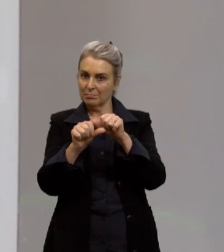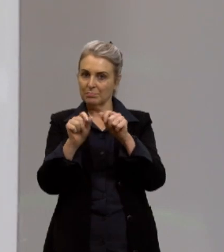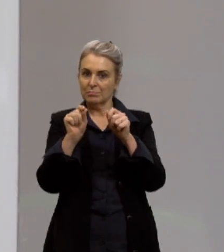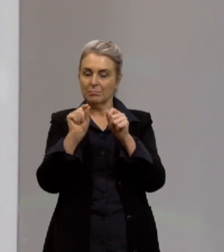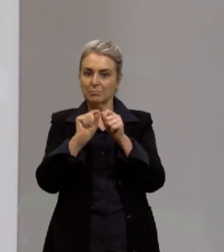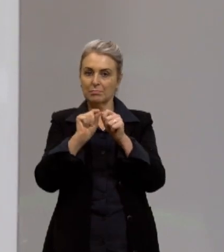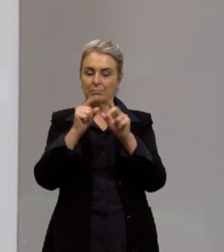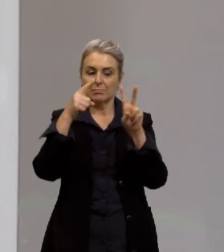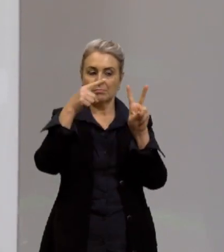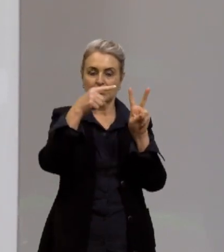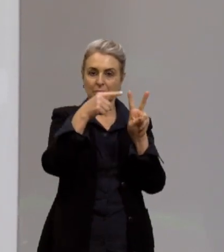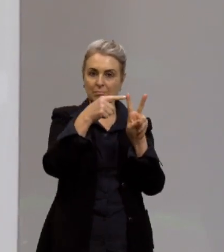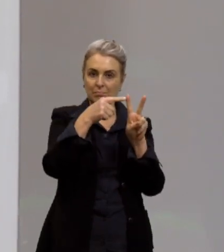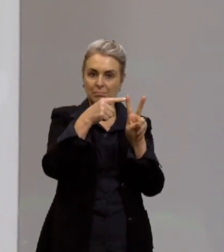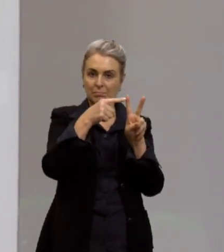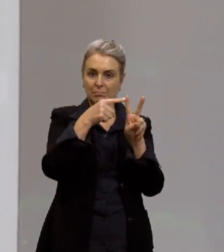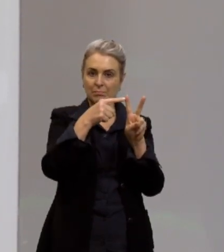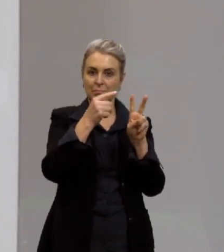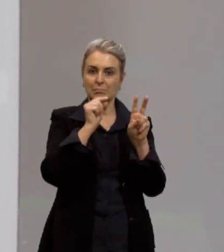a raiz de